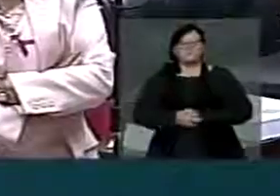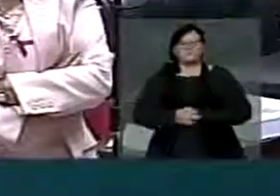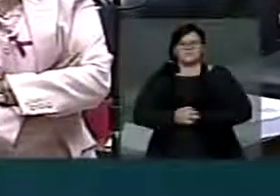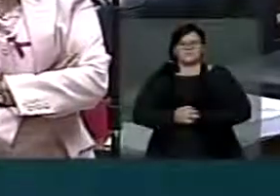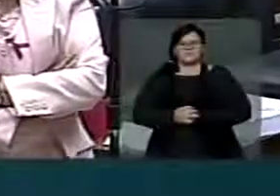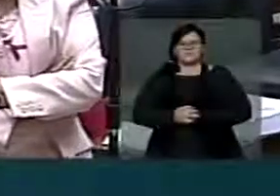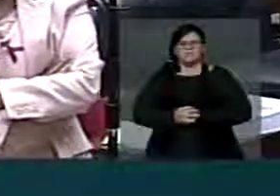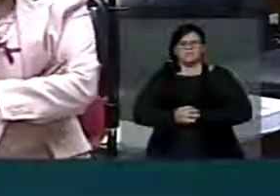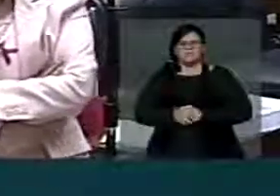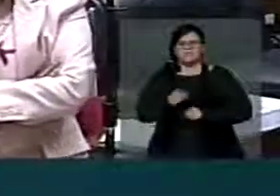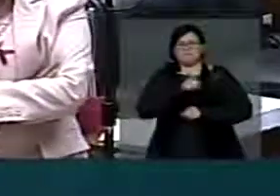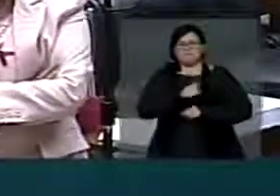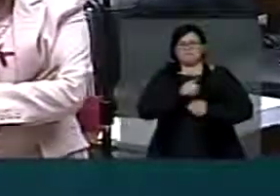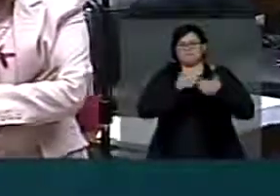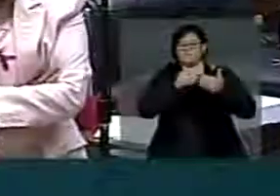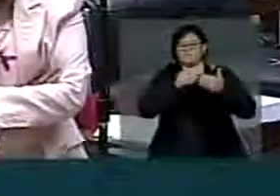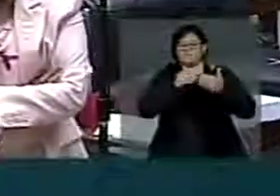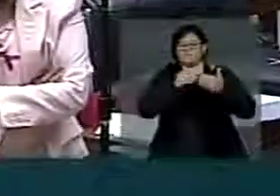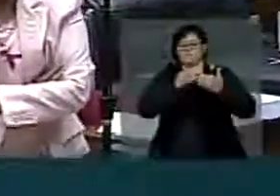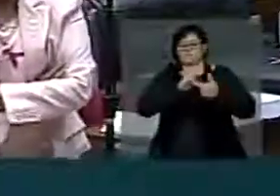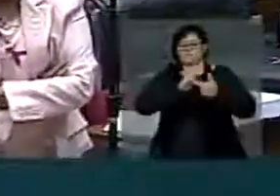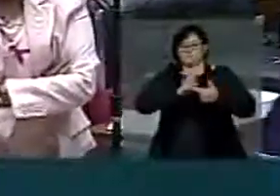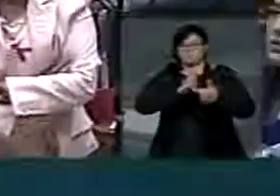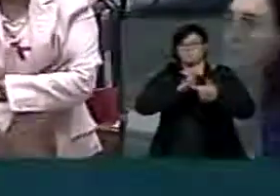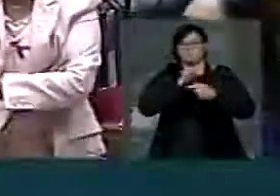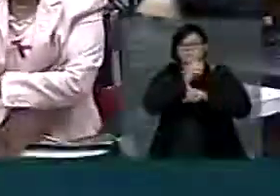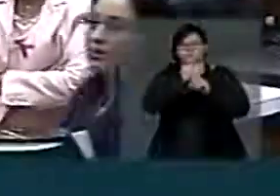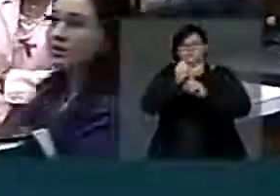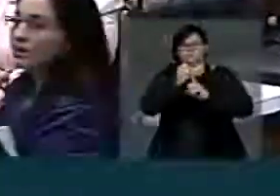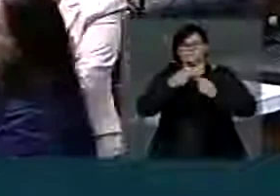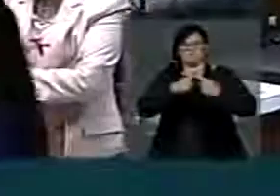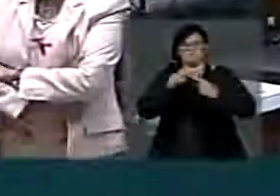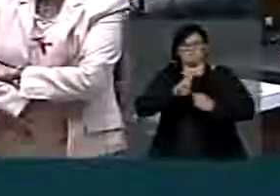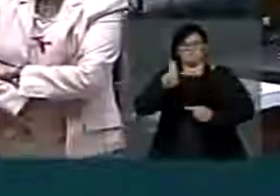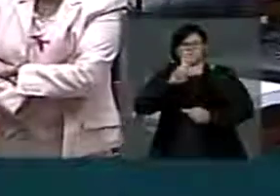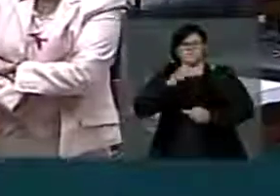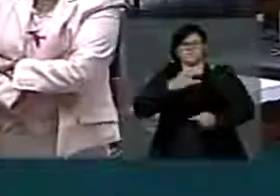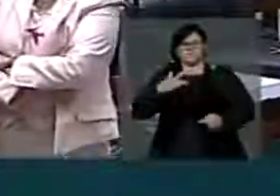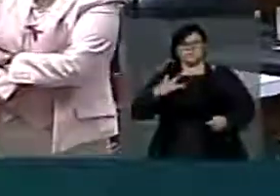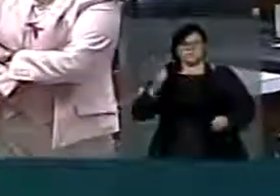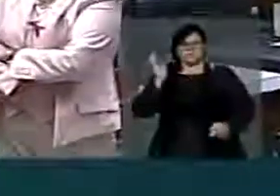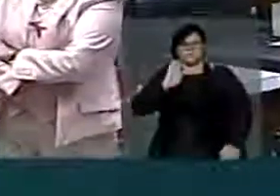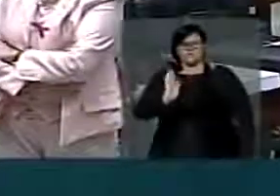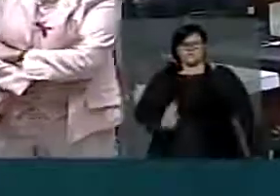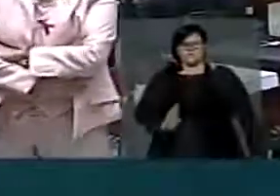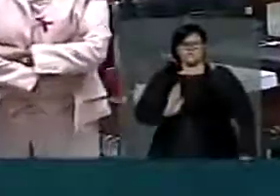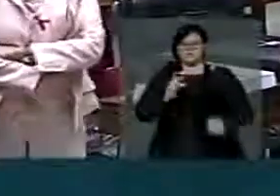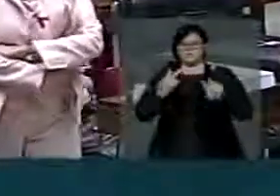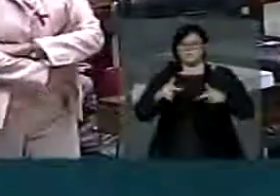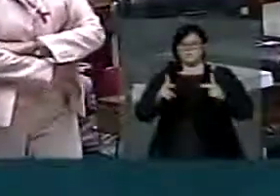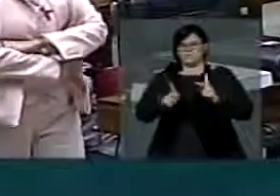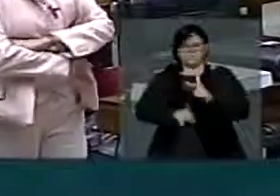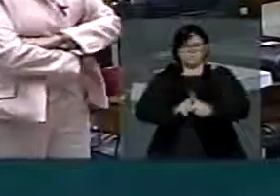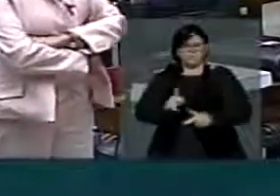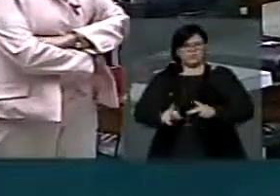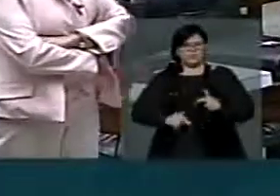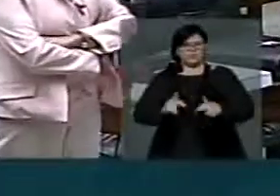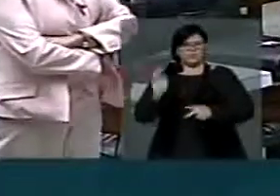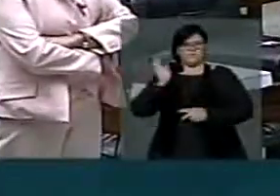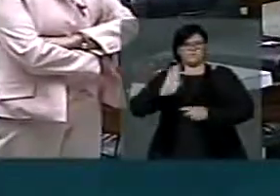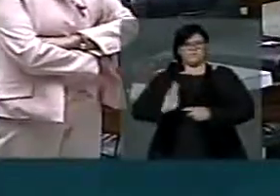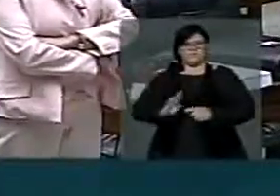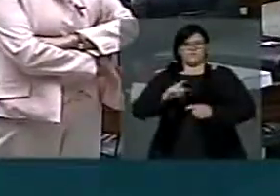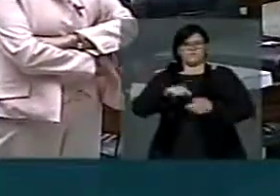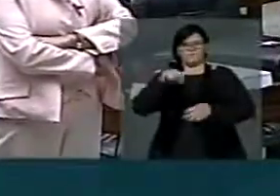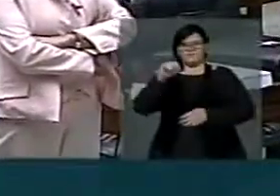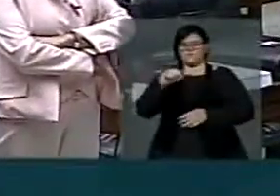levados para a sociedade. Porque usar a saúde brasileira a saúde do povo brasileiro, para